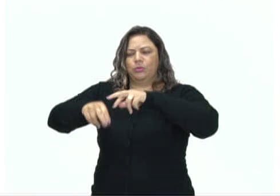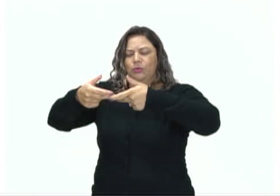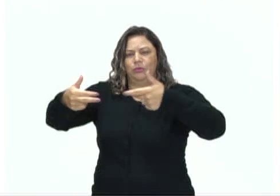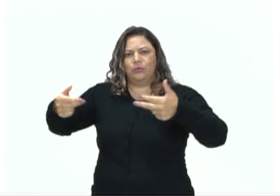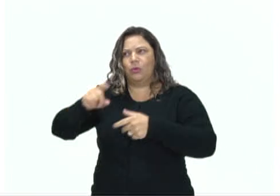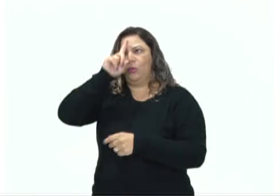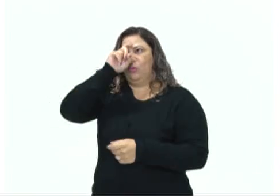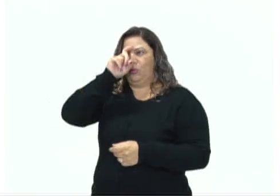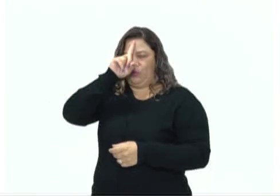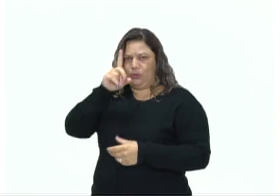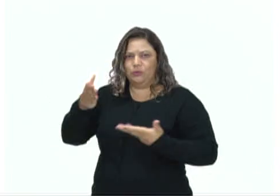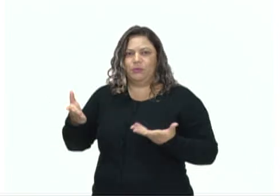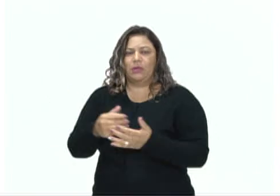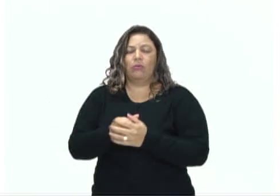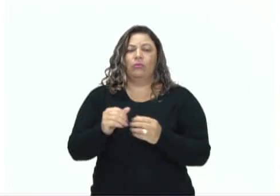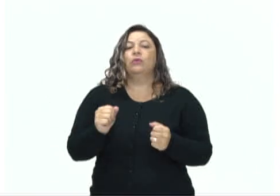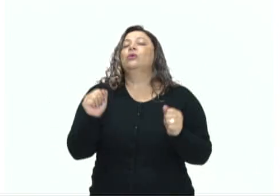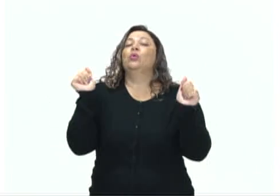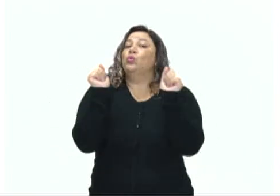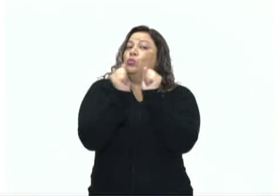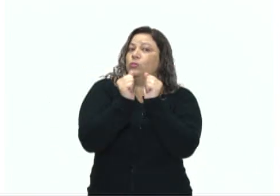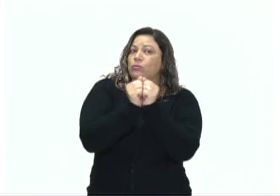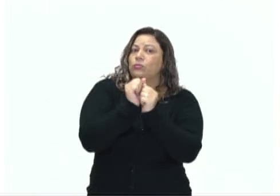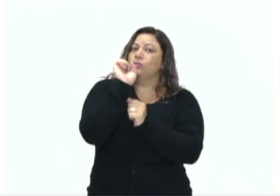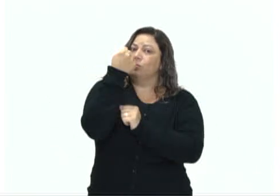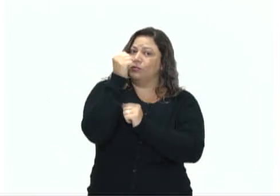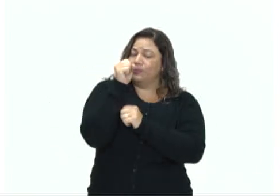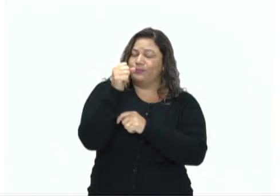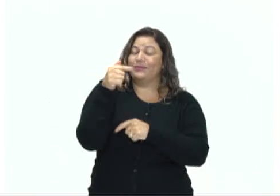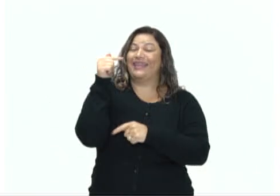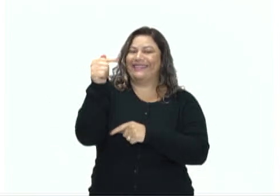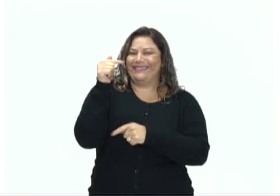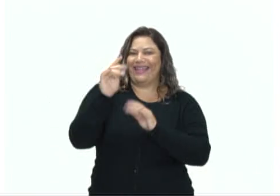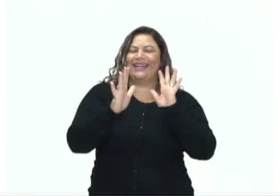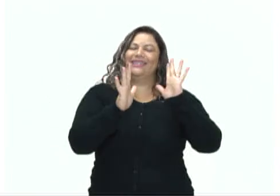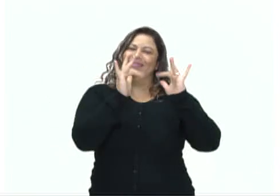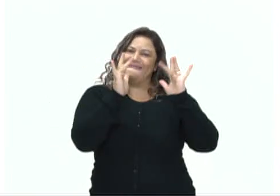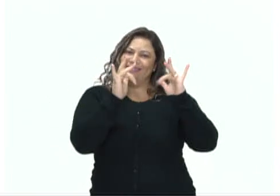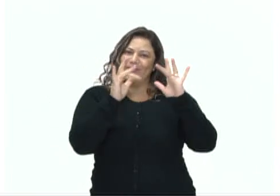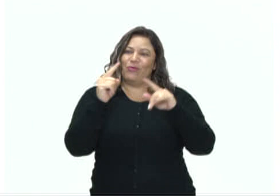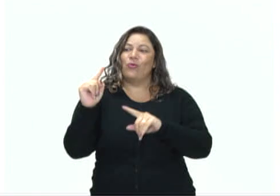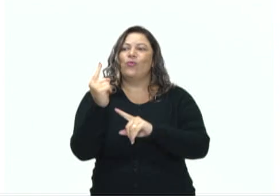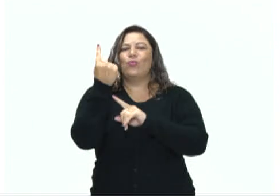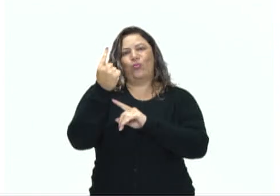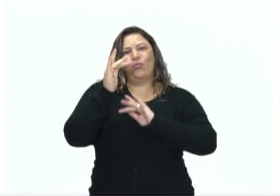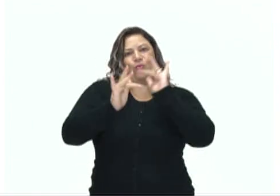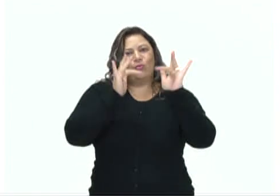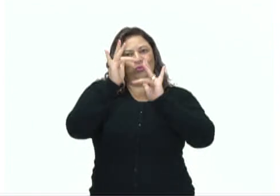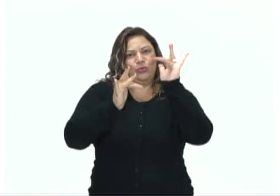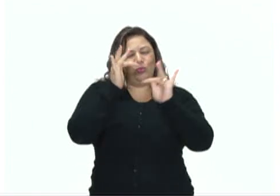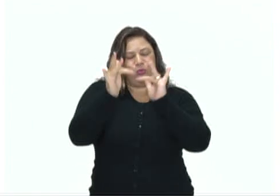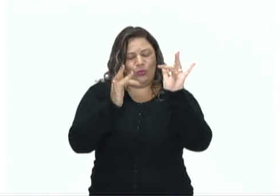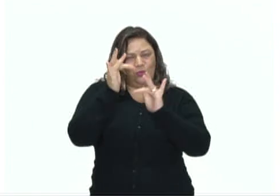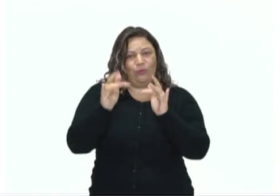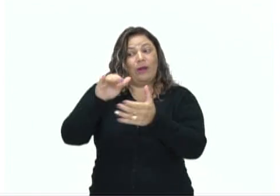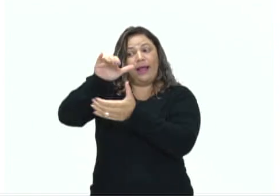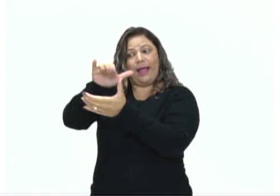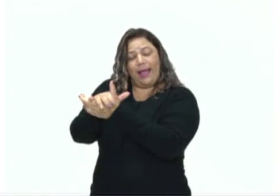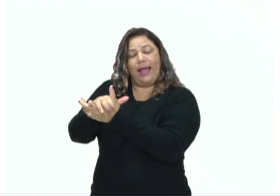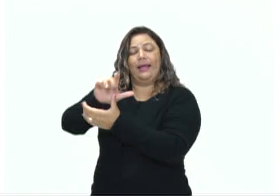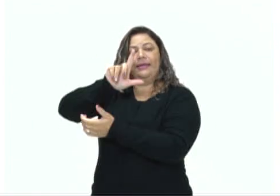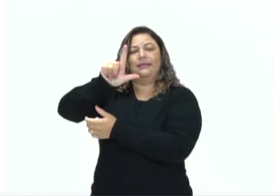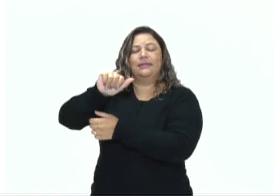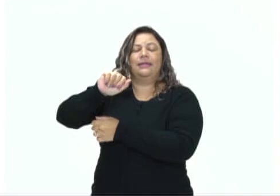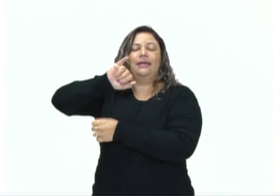estão juntos há 8 anos, sendo 7 de namoro e 1 de noivado. O matrimônio foi realizado em Lajedo,